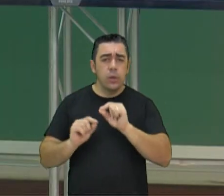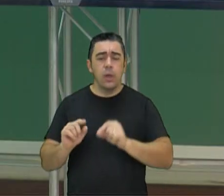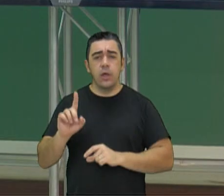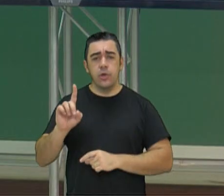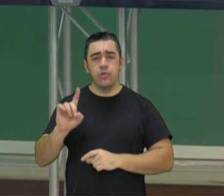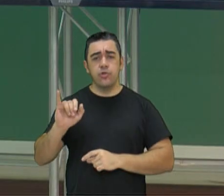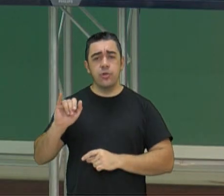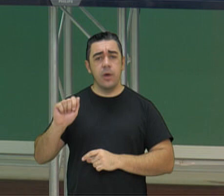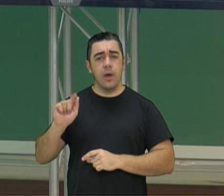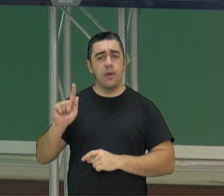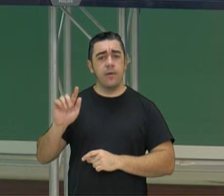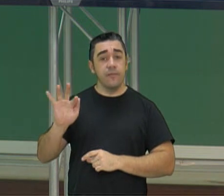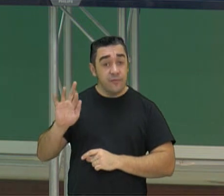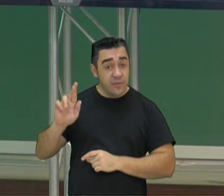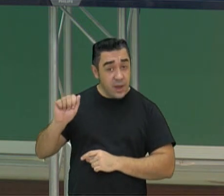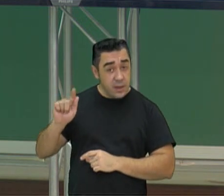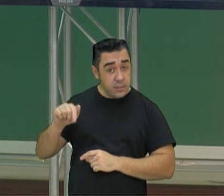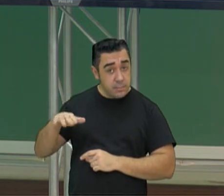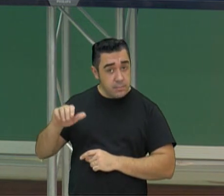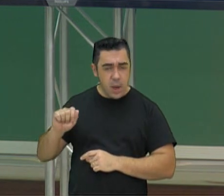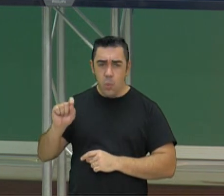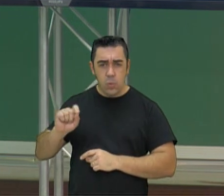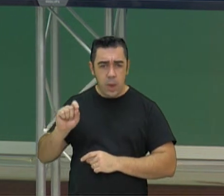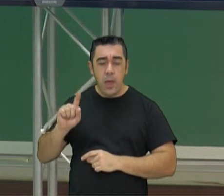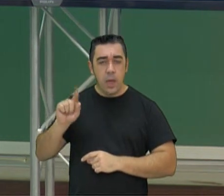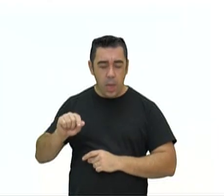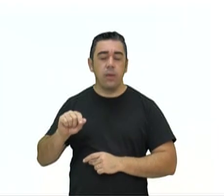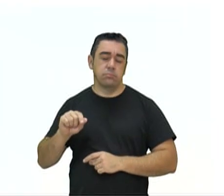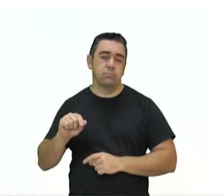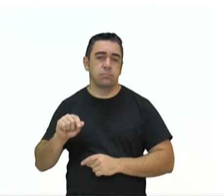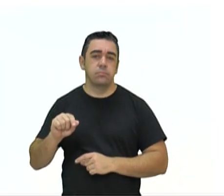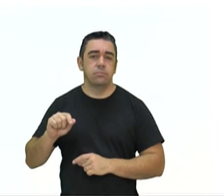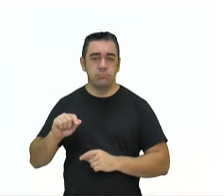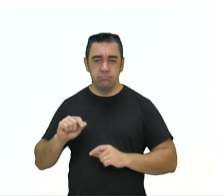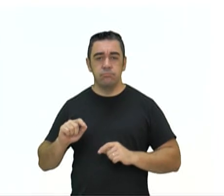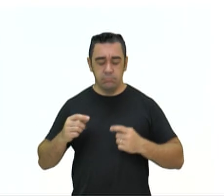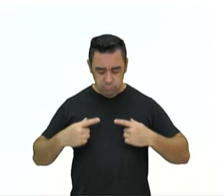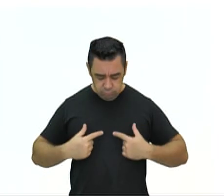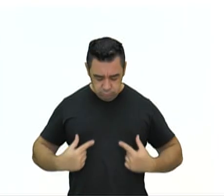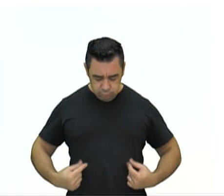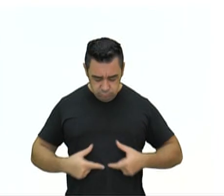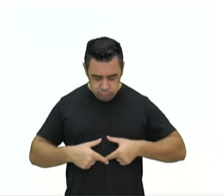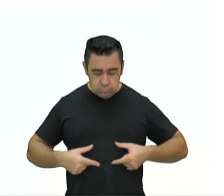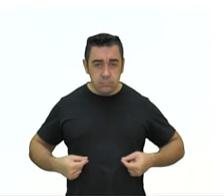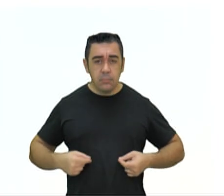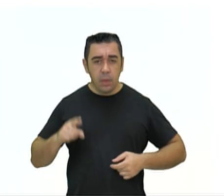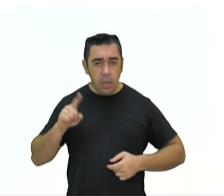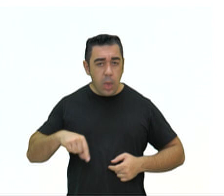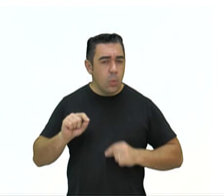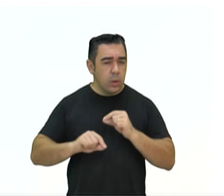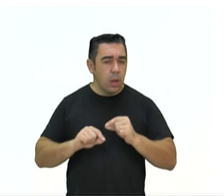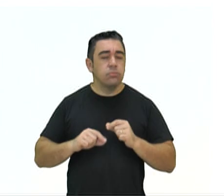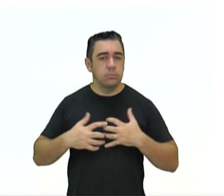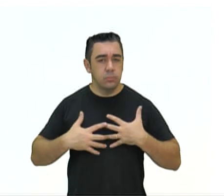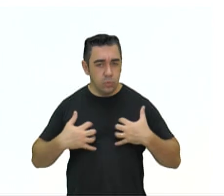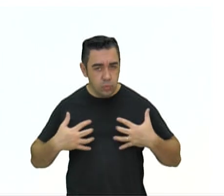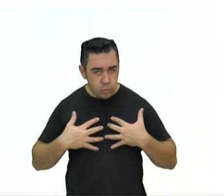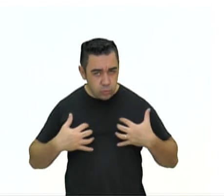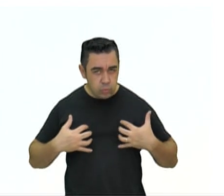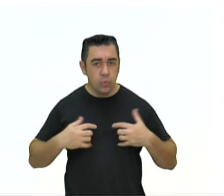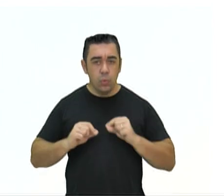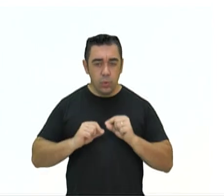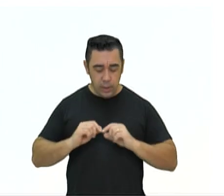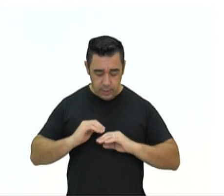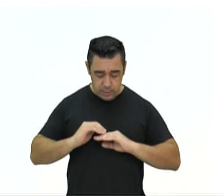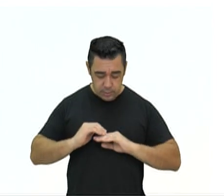correta, o que é então? O diafragma é um músculo, como já colocamos, né? Então é um músculo estriado esquelético, extenso, que vai separar a